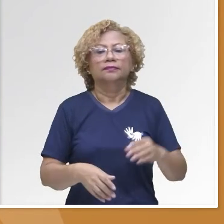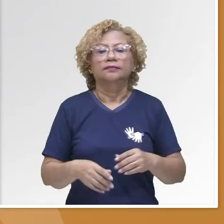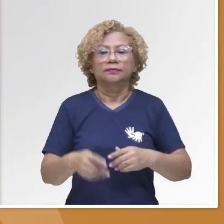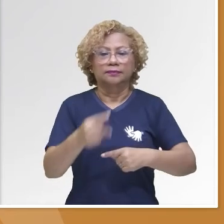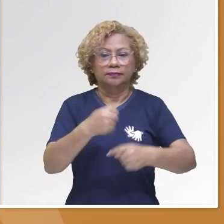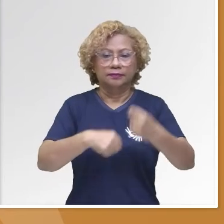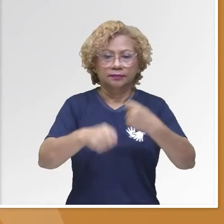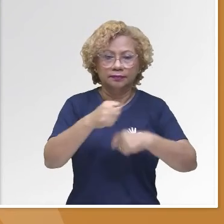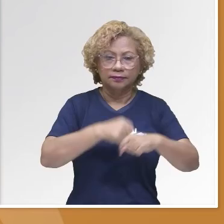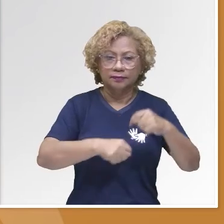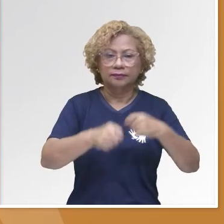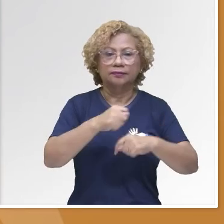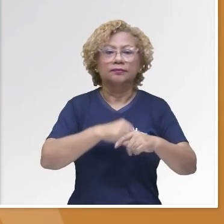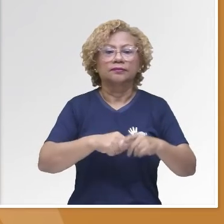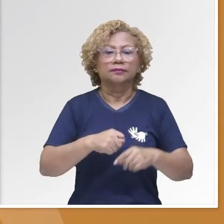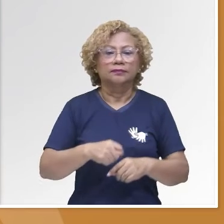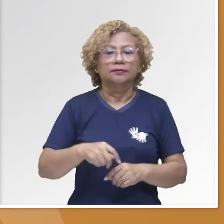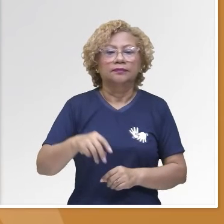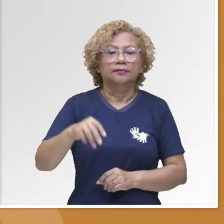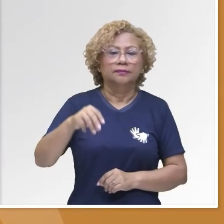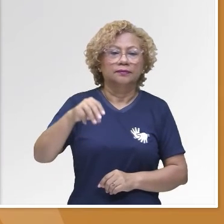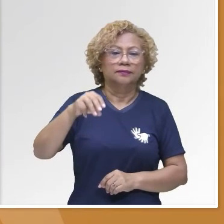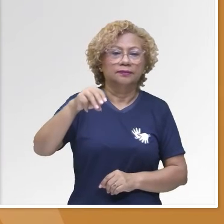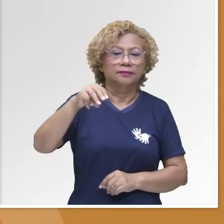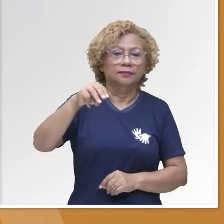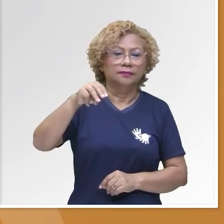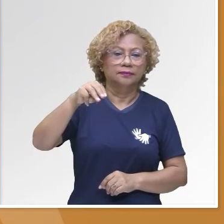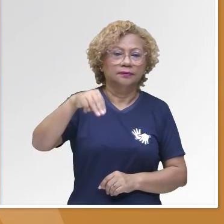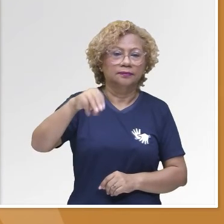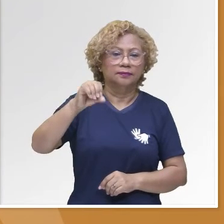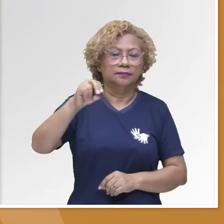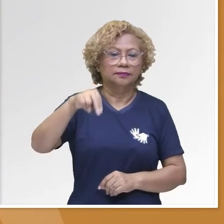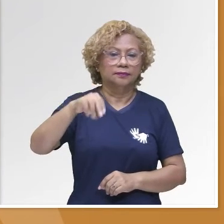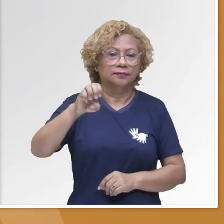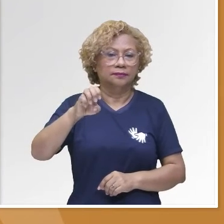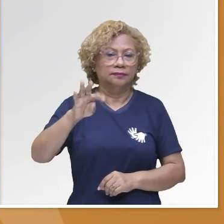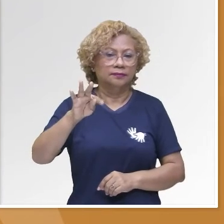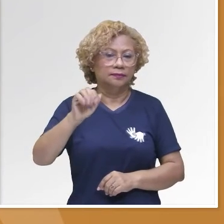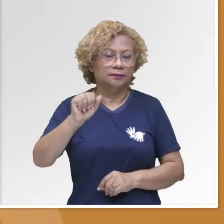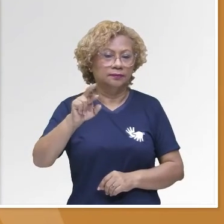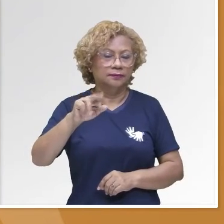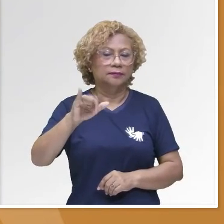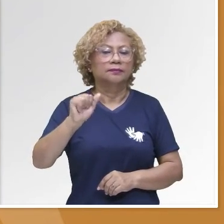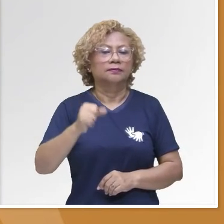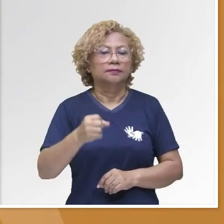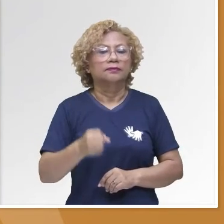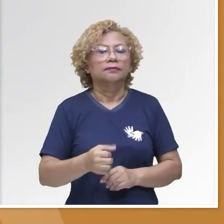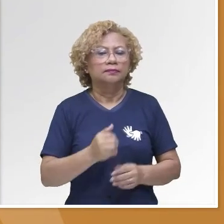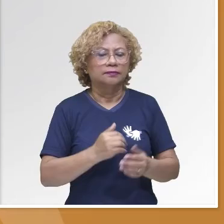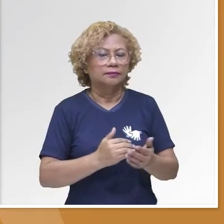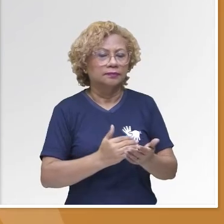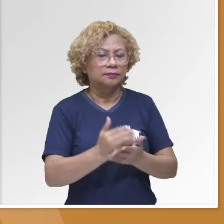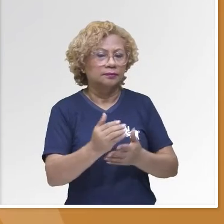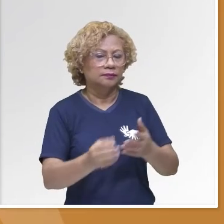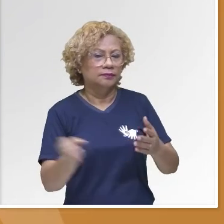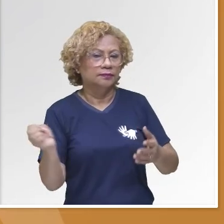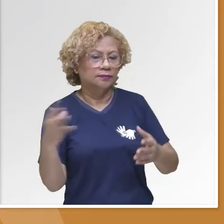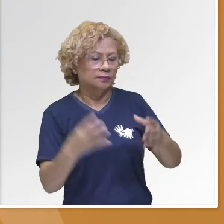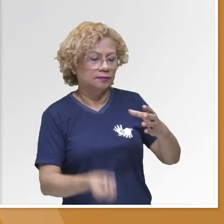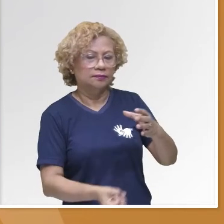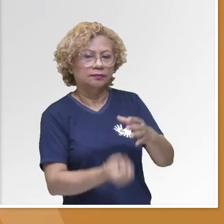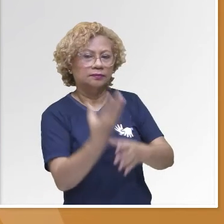e Monetária. É onde, gente, acaba surgindo um bloco econômico com essas características,